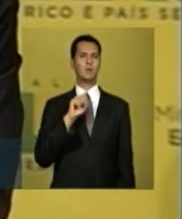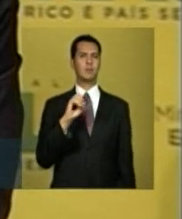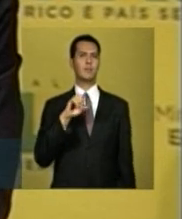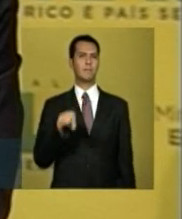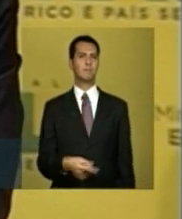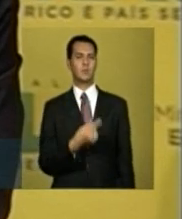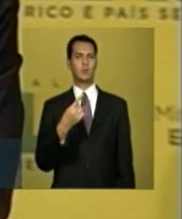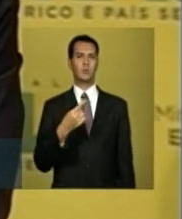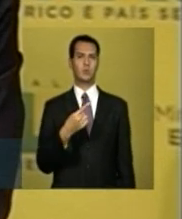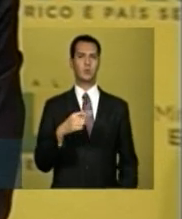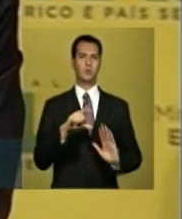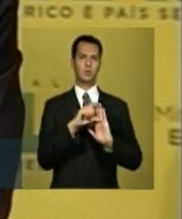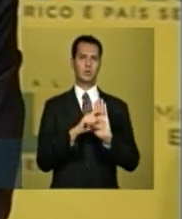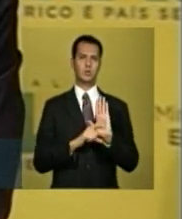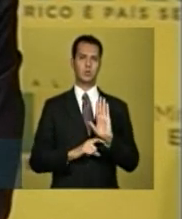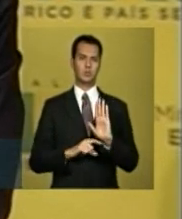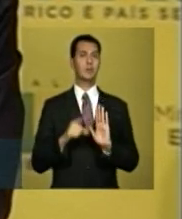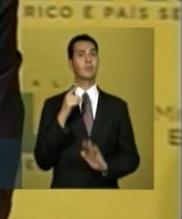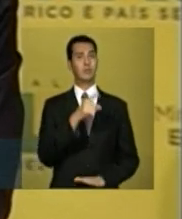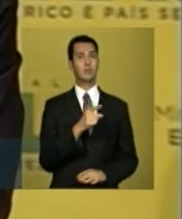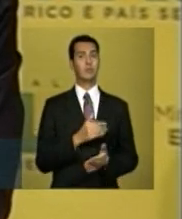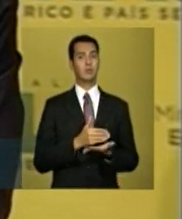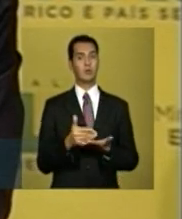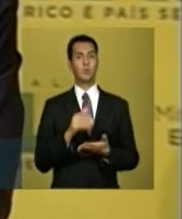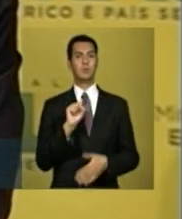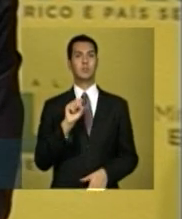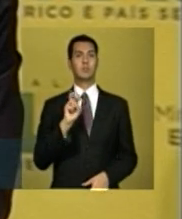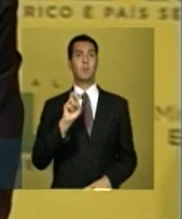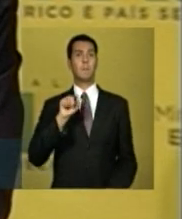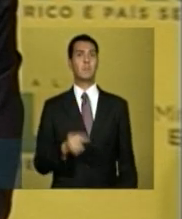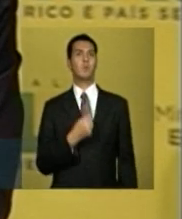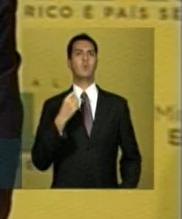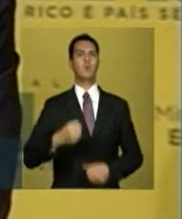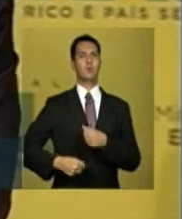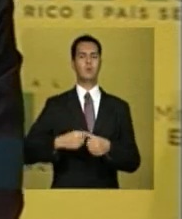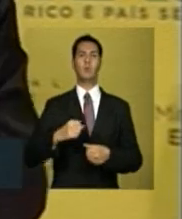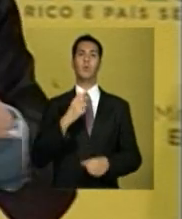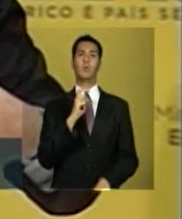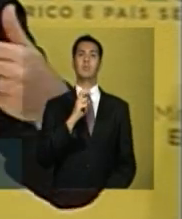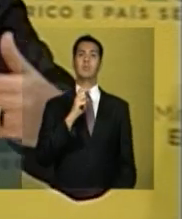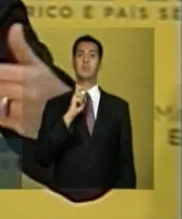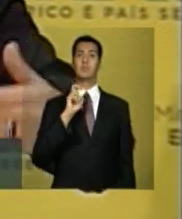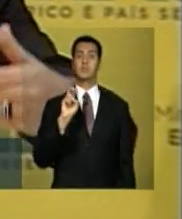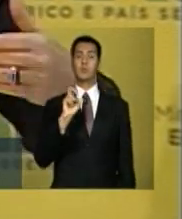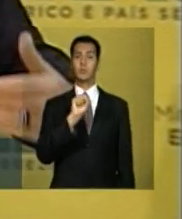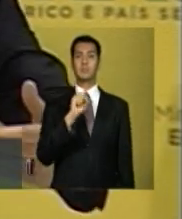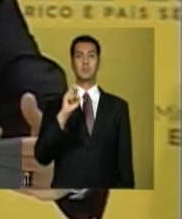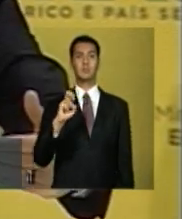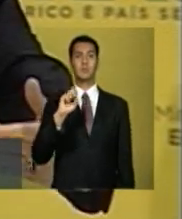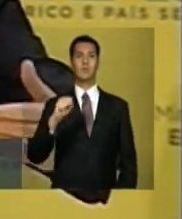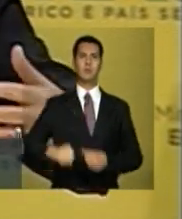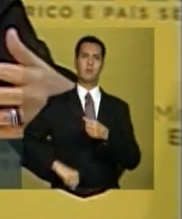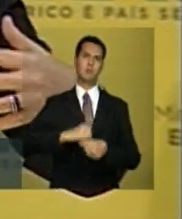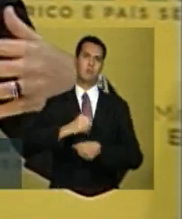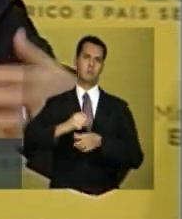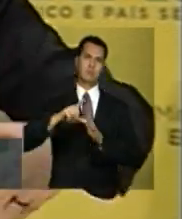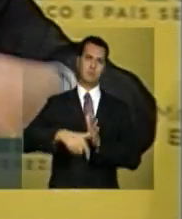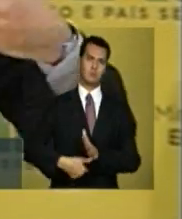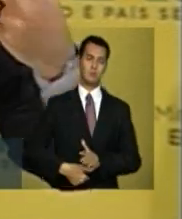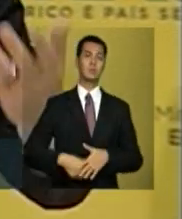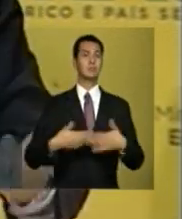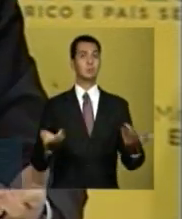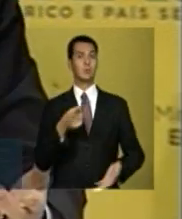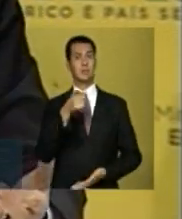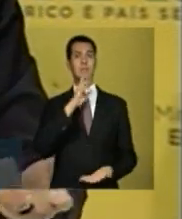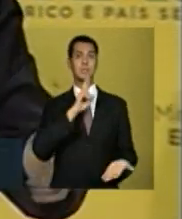eh eles demoraram 85 anos para construir e na teoria de resposta ao item você precisa não